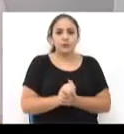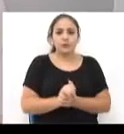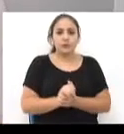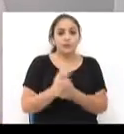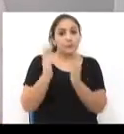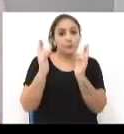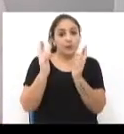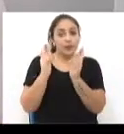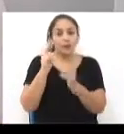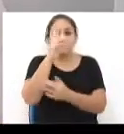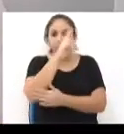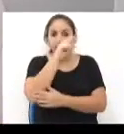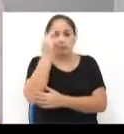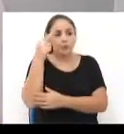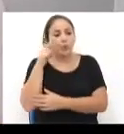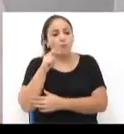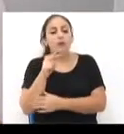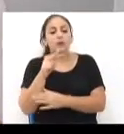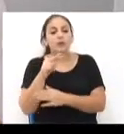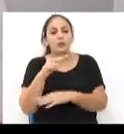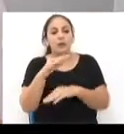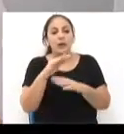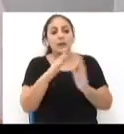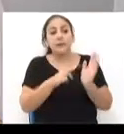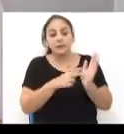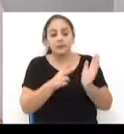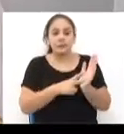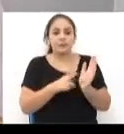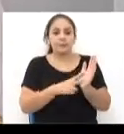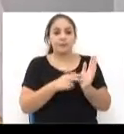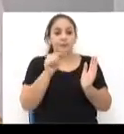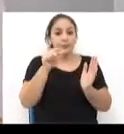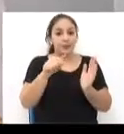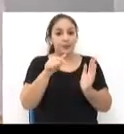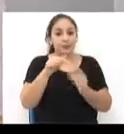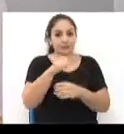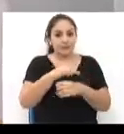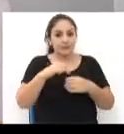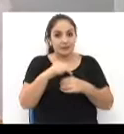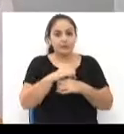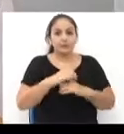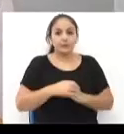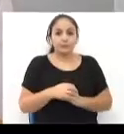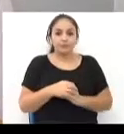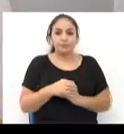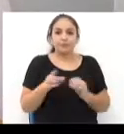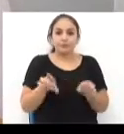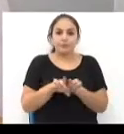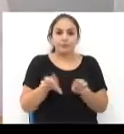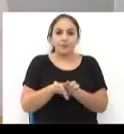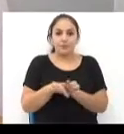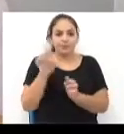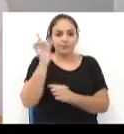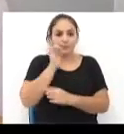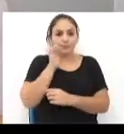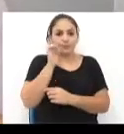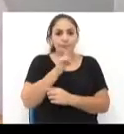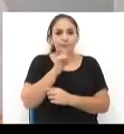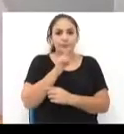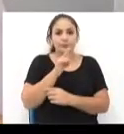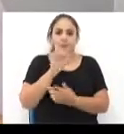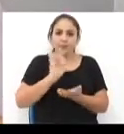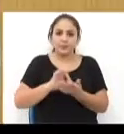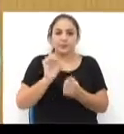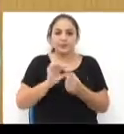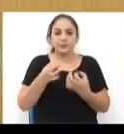que o prefeito olhe com atenção esse lado da cidade, que é quase a metade da cidade, e que com certeza, se fizer,